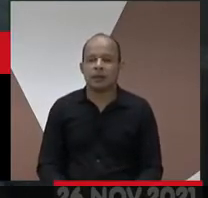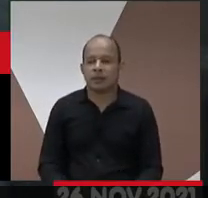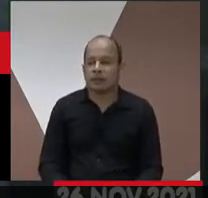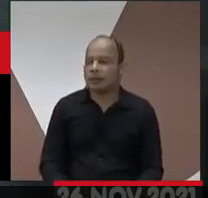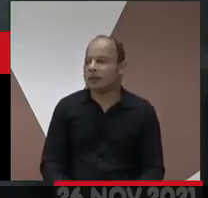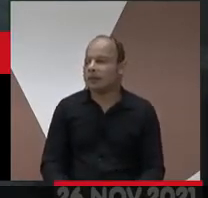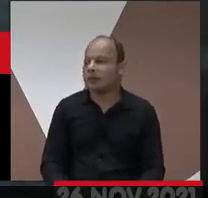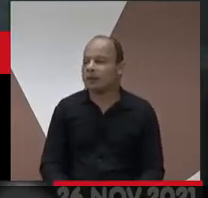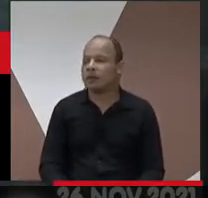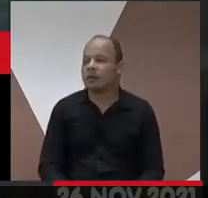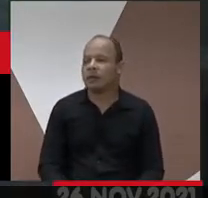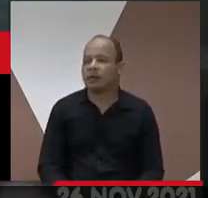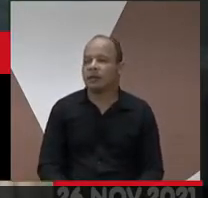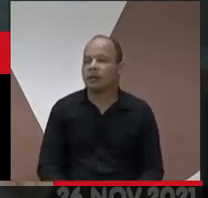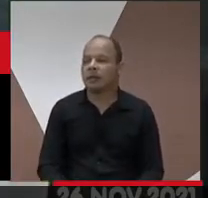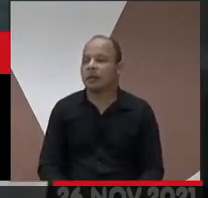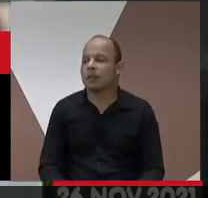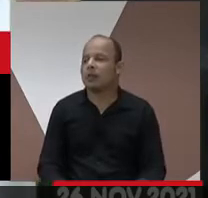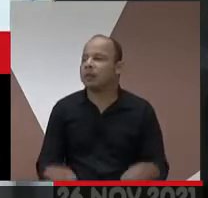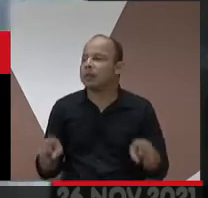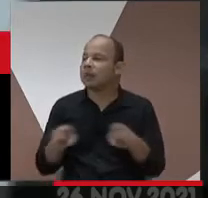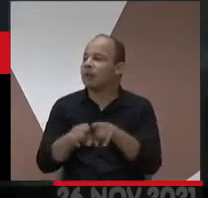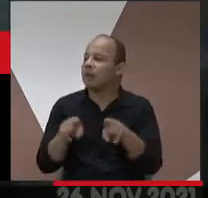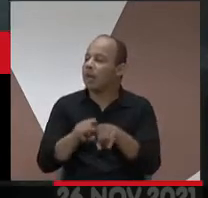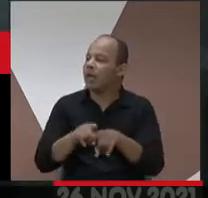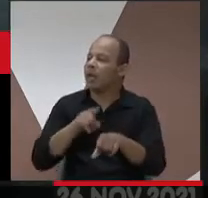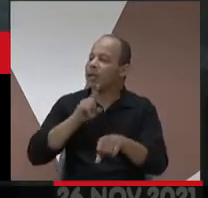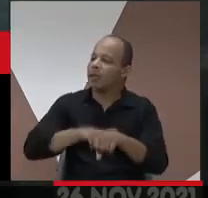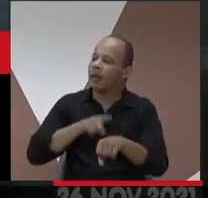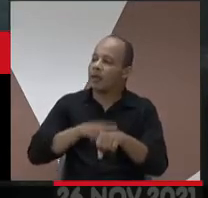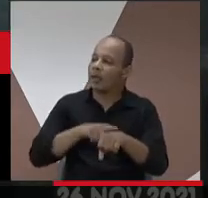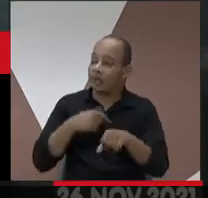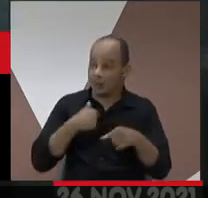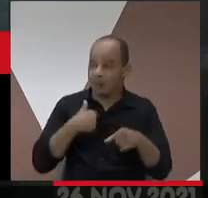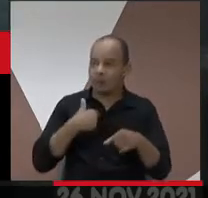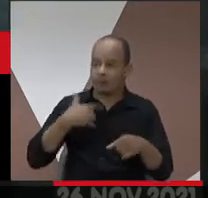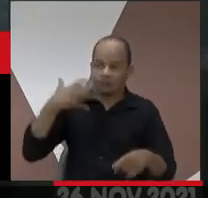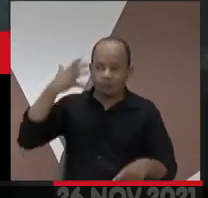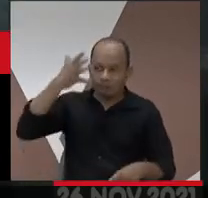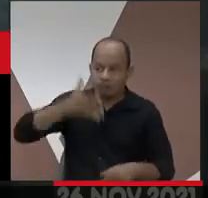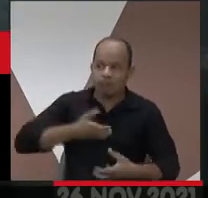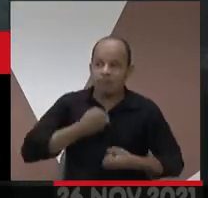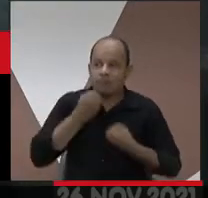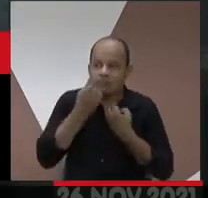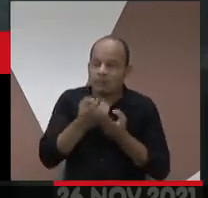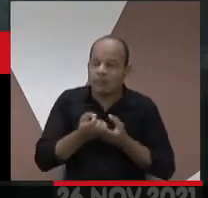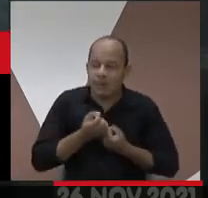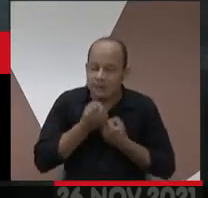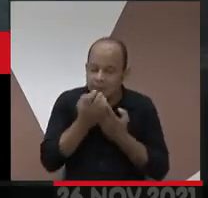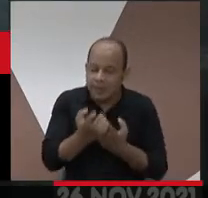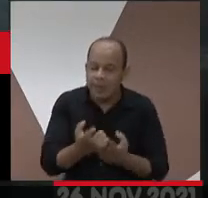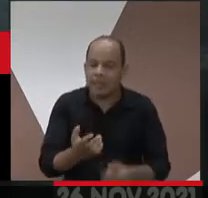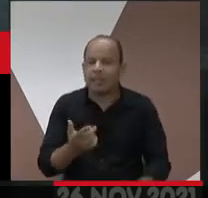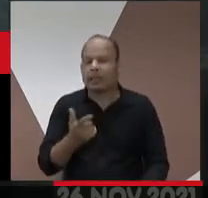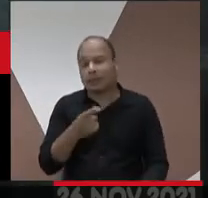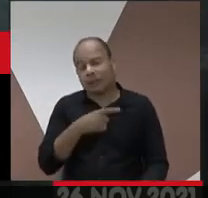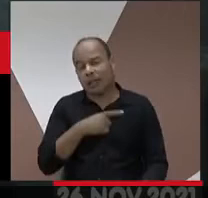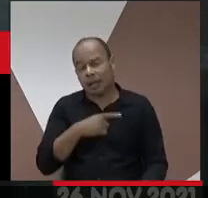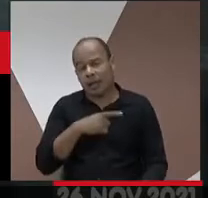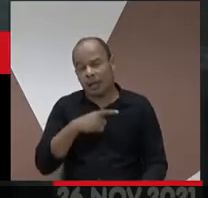hora de começar meu pronunciamento, uma análise feita